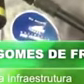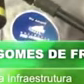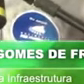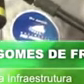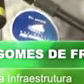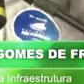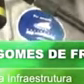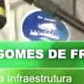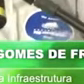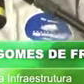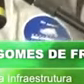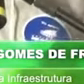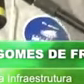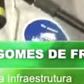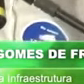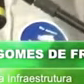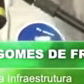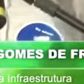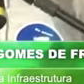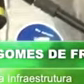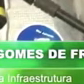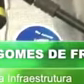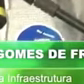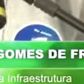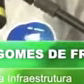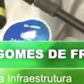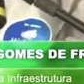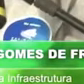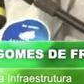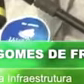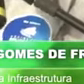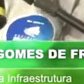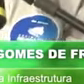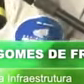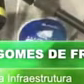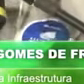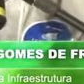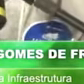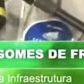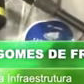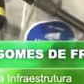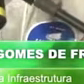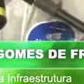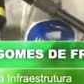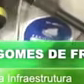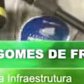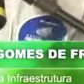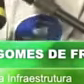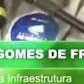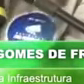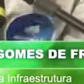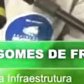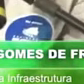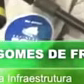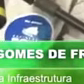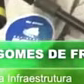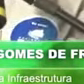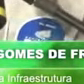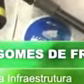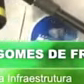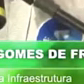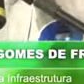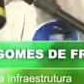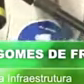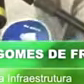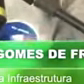nossos concorrentes às vezes fazem 40 mas se nós não pensarmos em Estrutura hoje